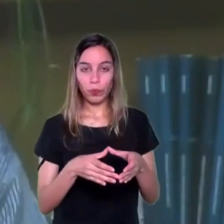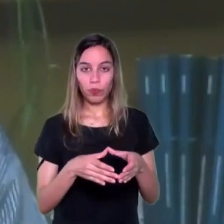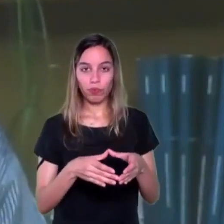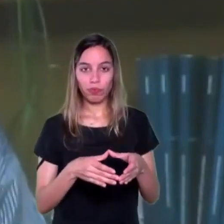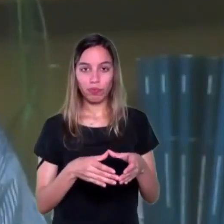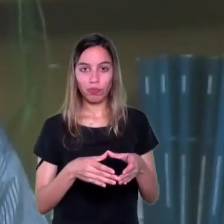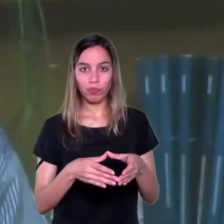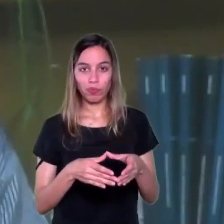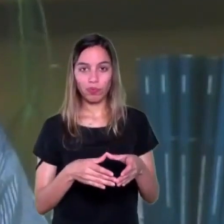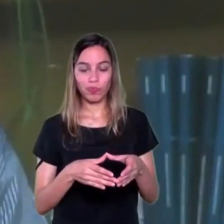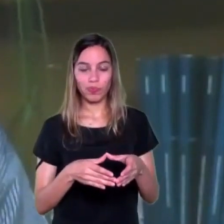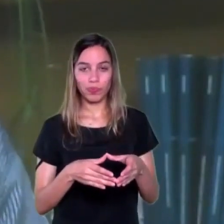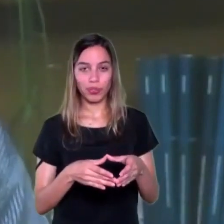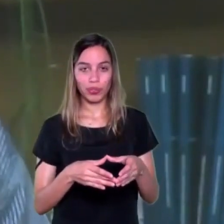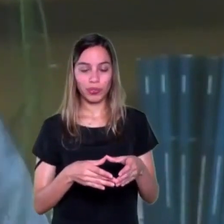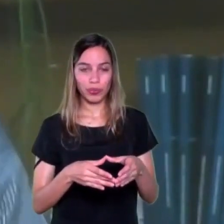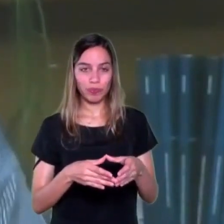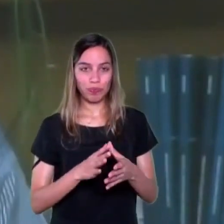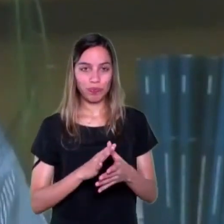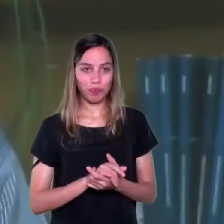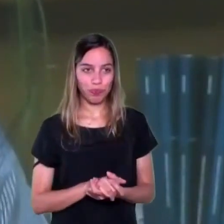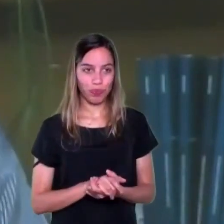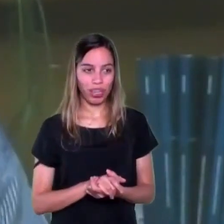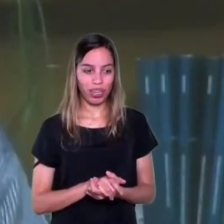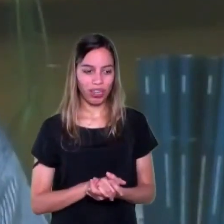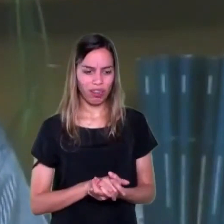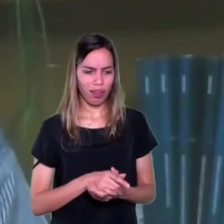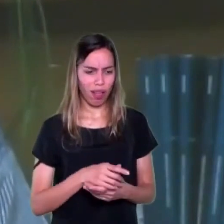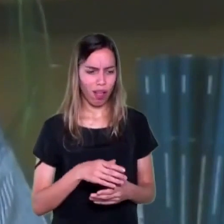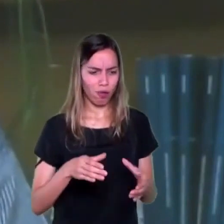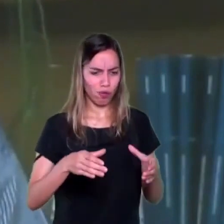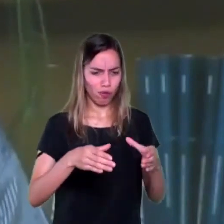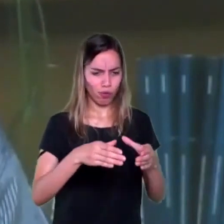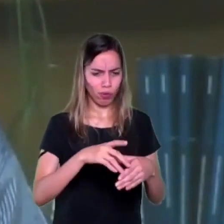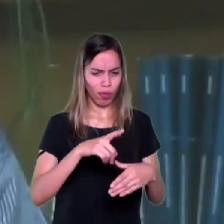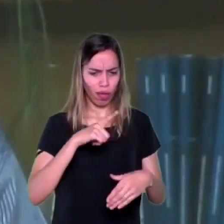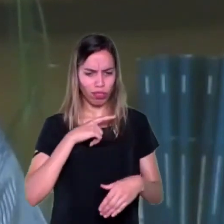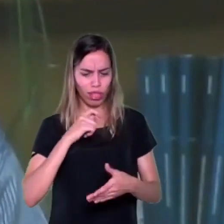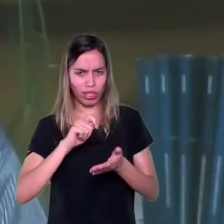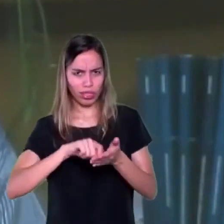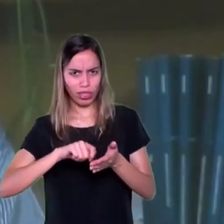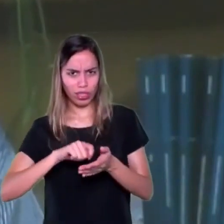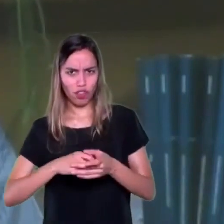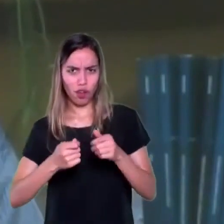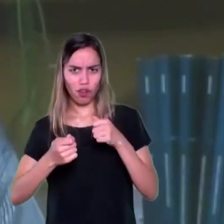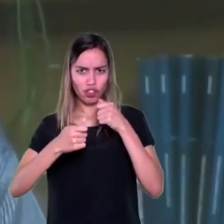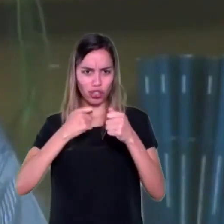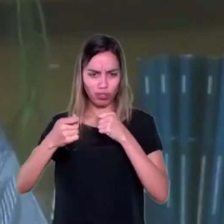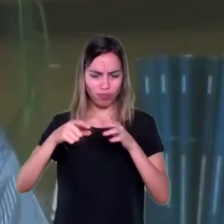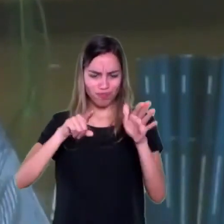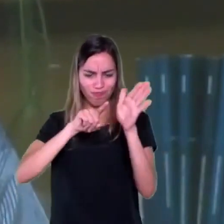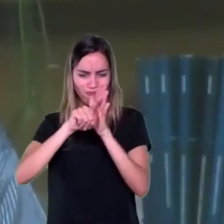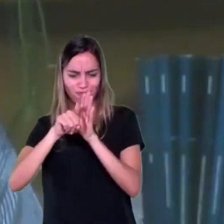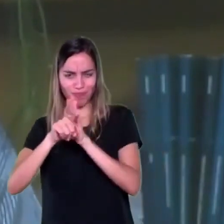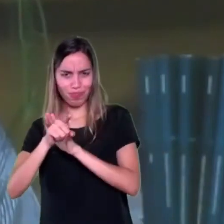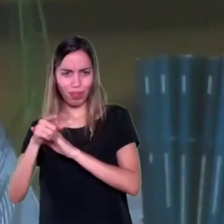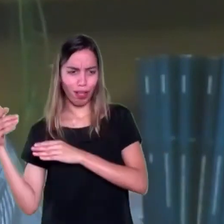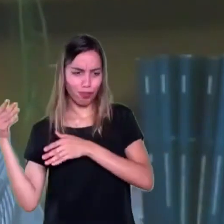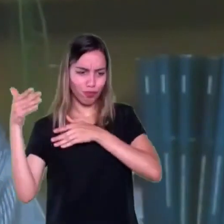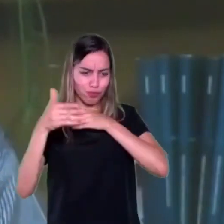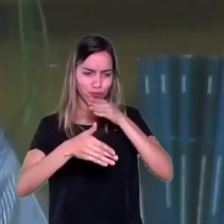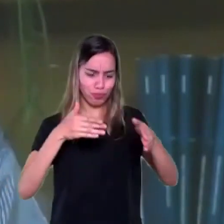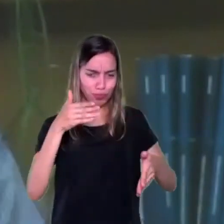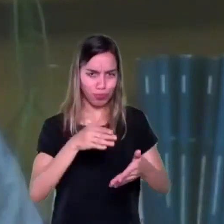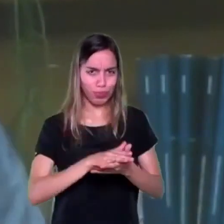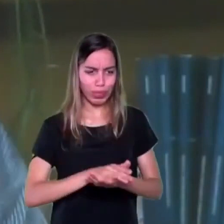intenso também, de escritores, jornalistas, pesquisadores, que estão lá, presentes